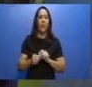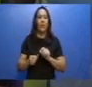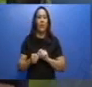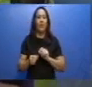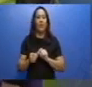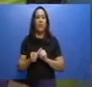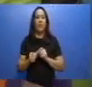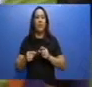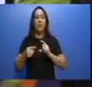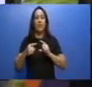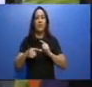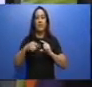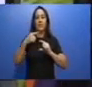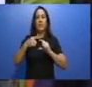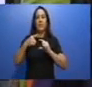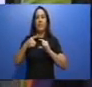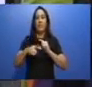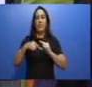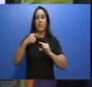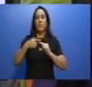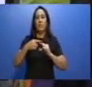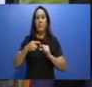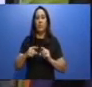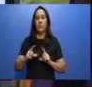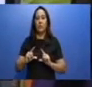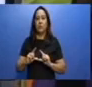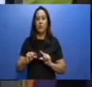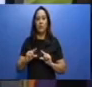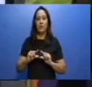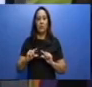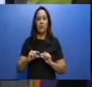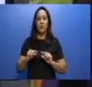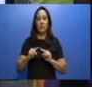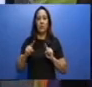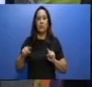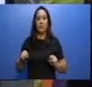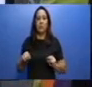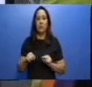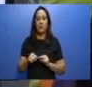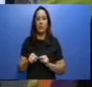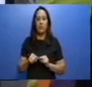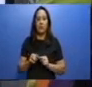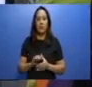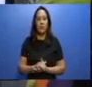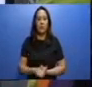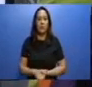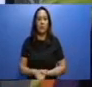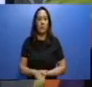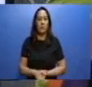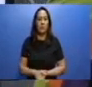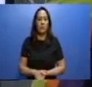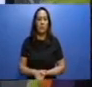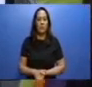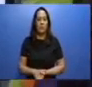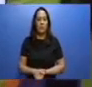quê? Formas geométricas, muito lindas, né, gente? Olha o tanto que ele